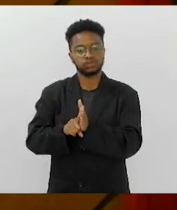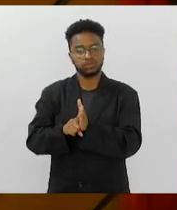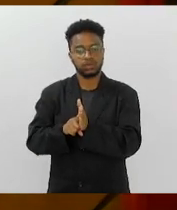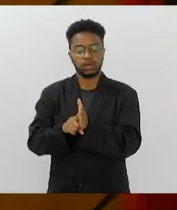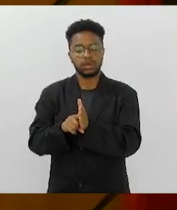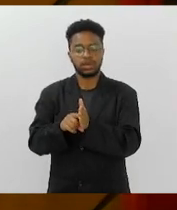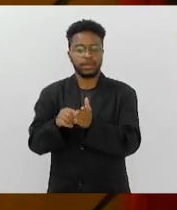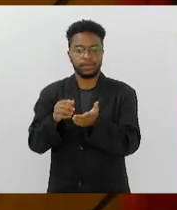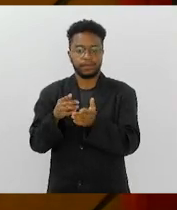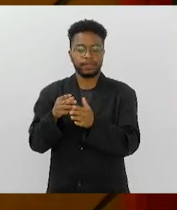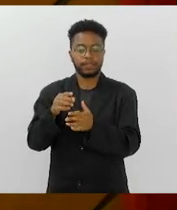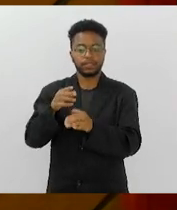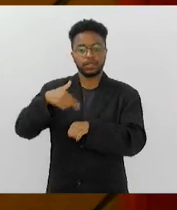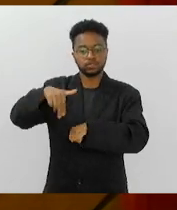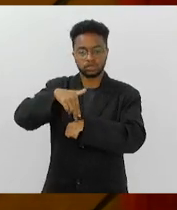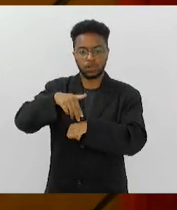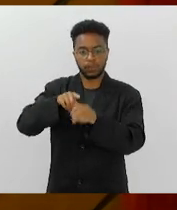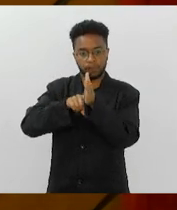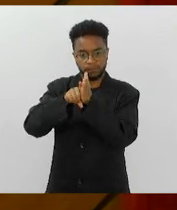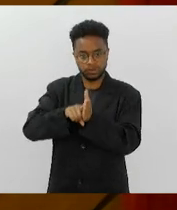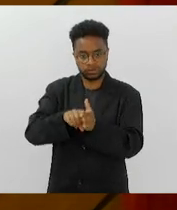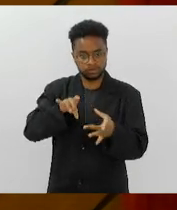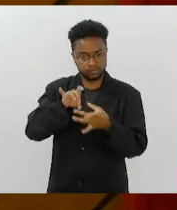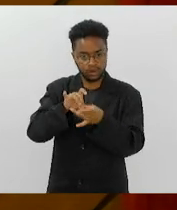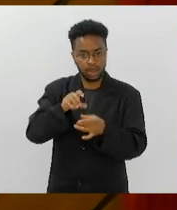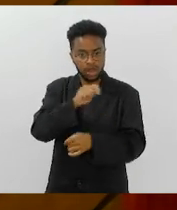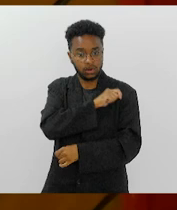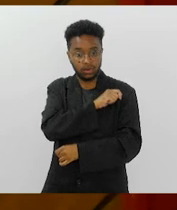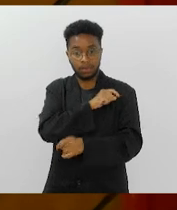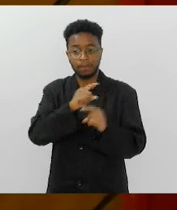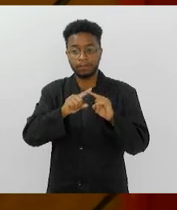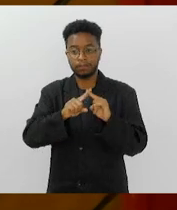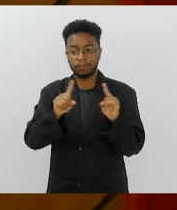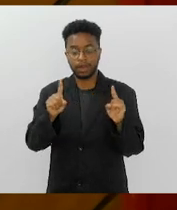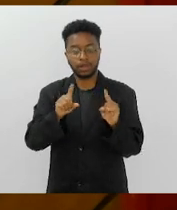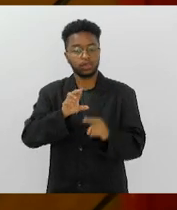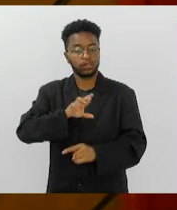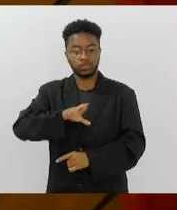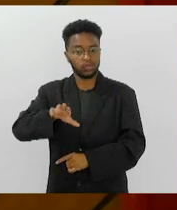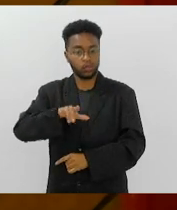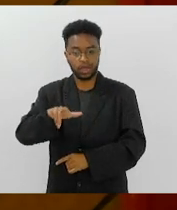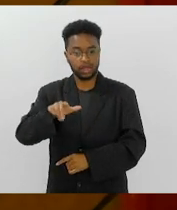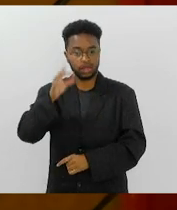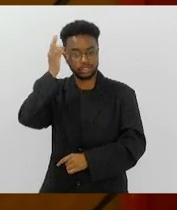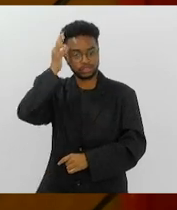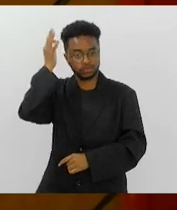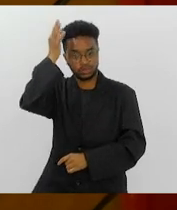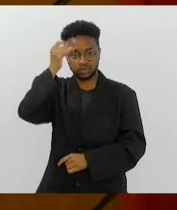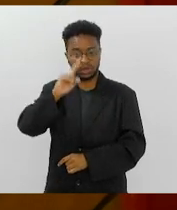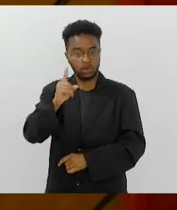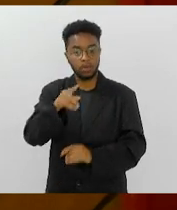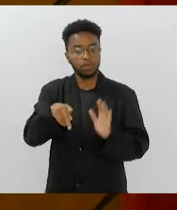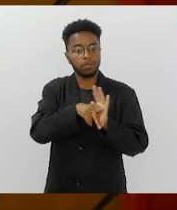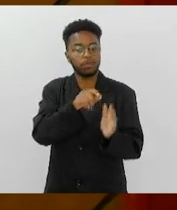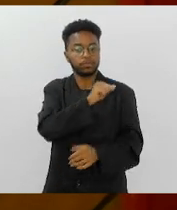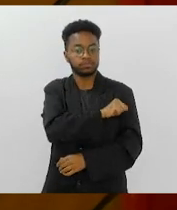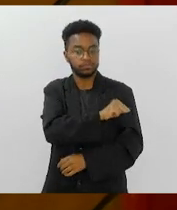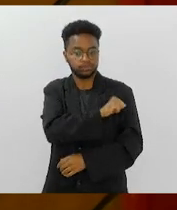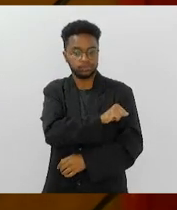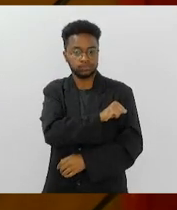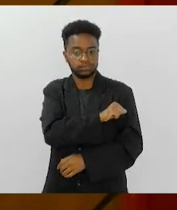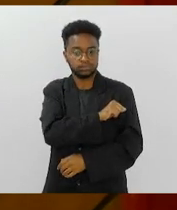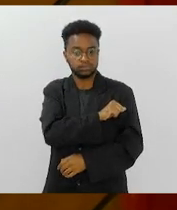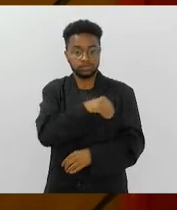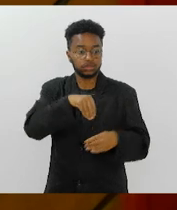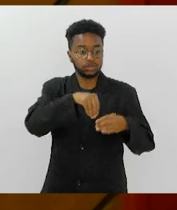sobre registros de alunos, e o aluno não era da rede capixaba, era a rede do Rio de Janeiro, da rede de ensino do Rio de